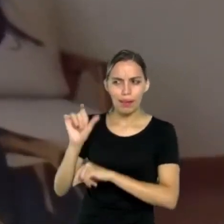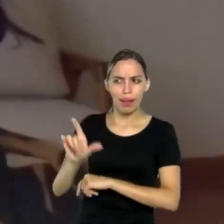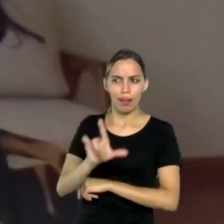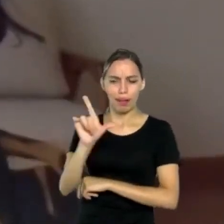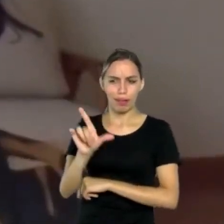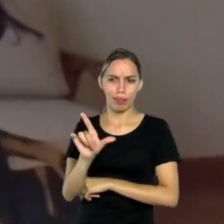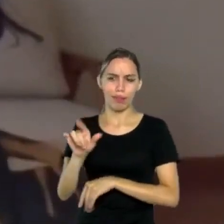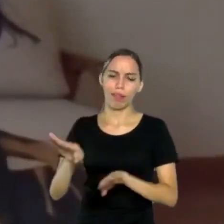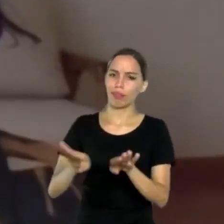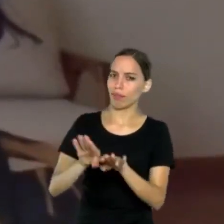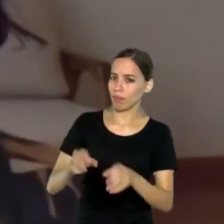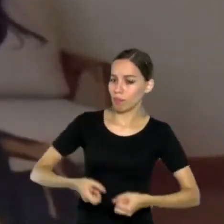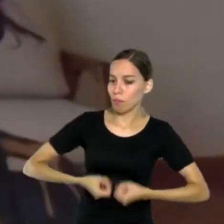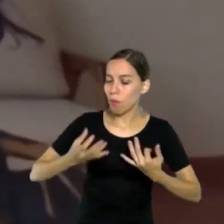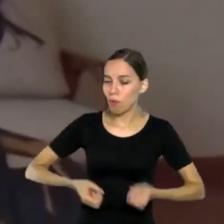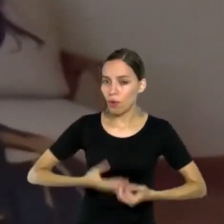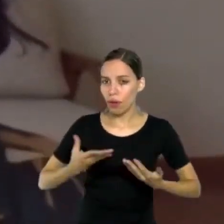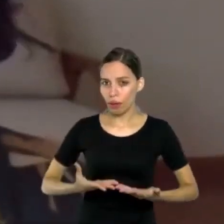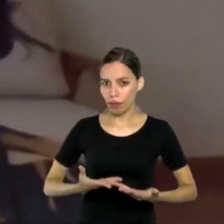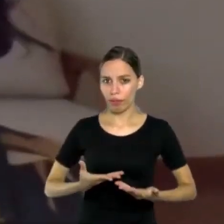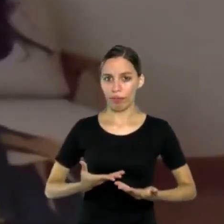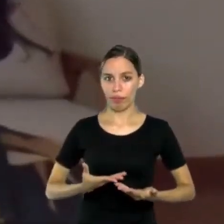pouco mais recente, assim, né?